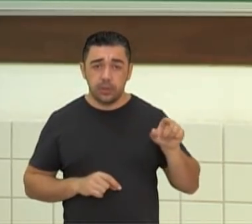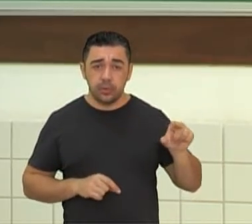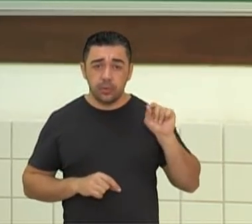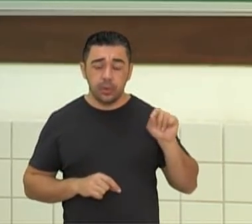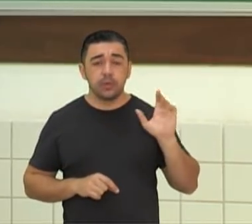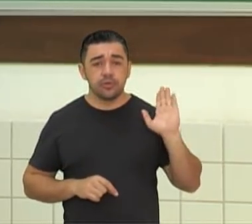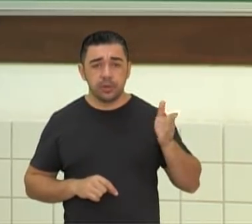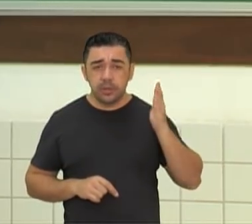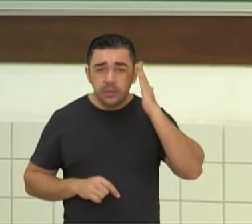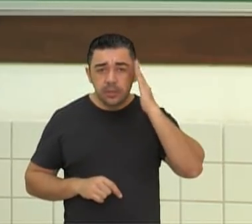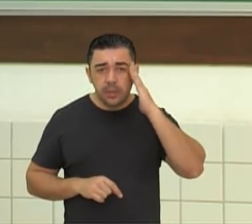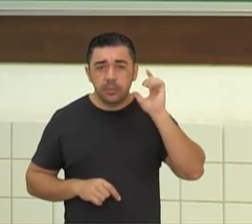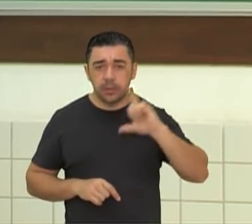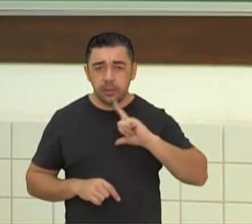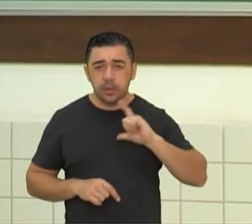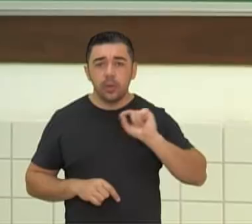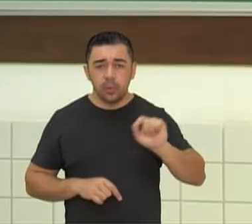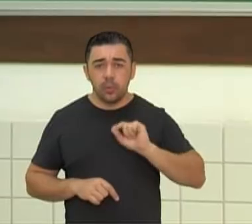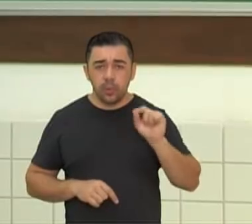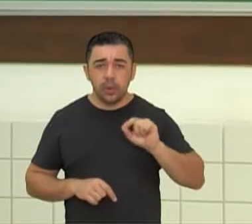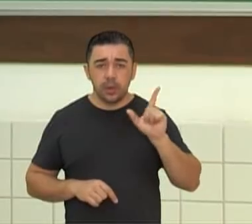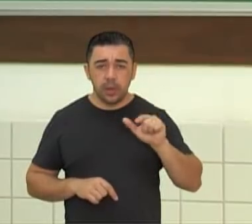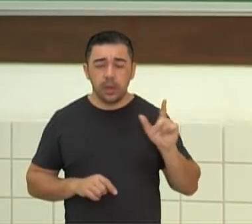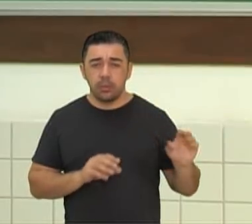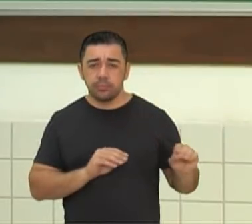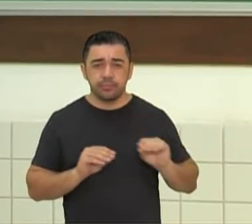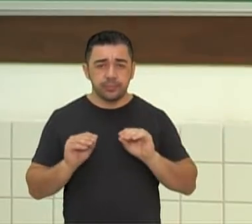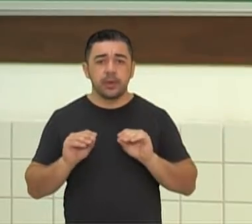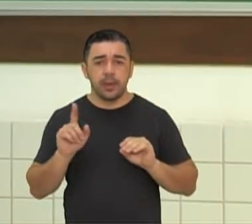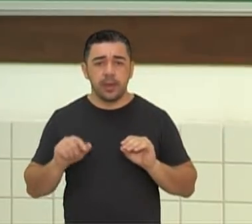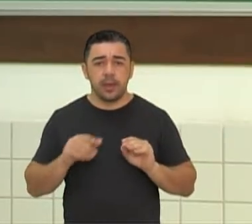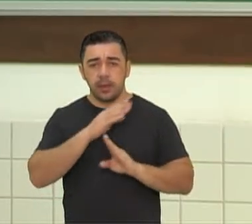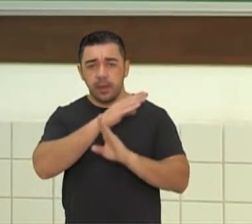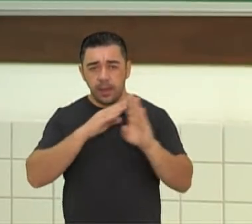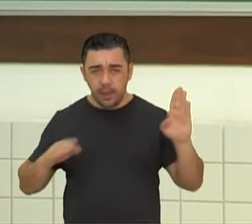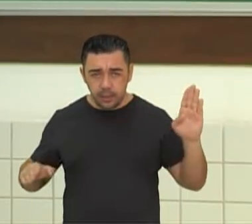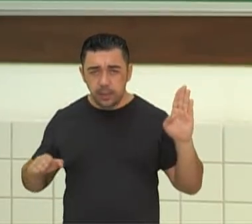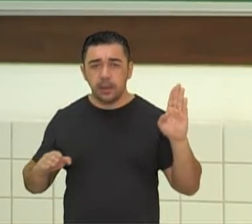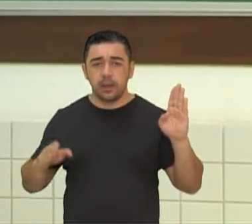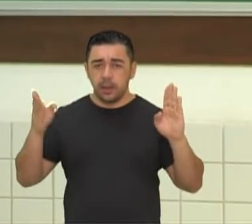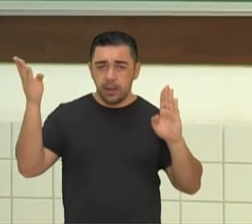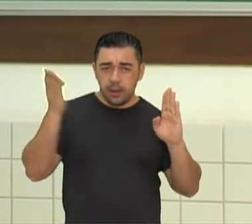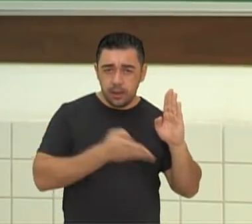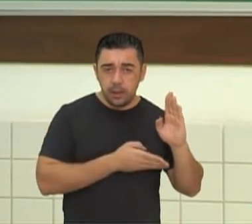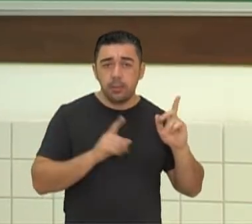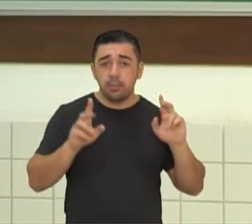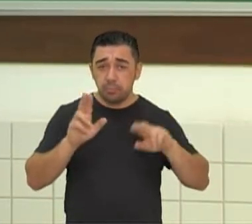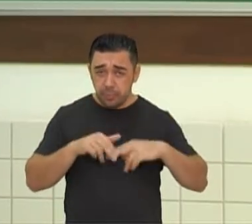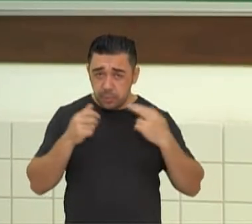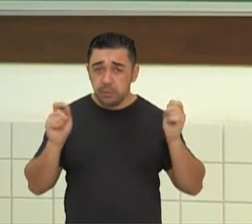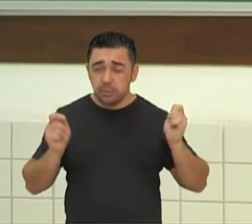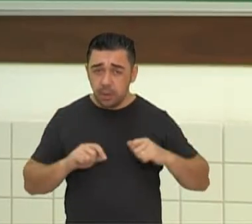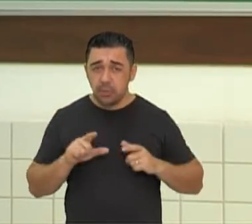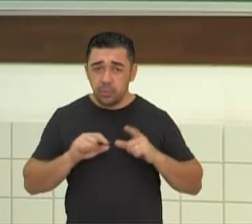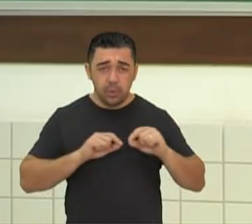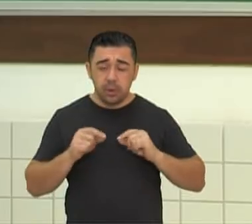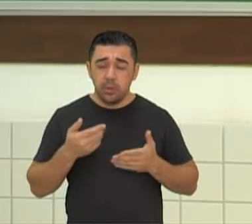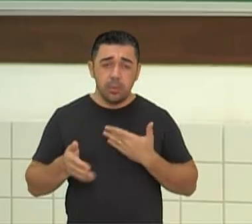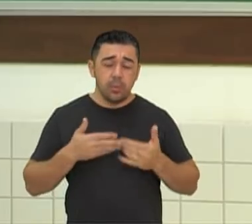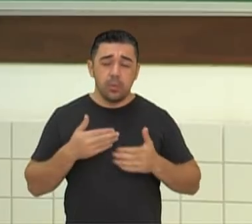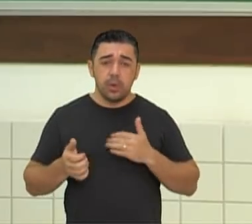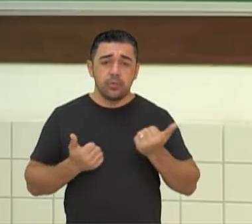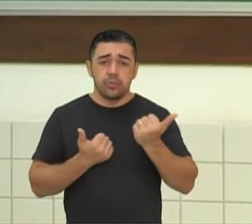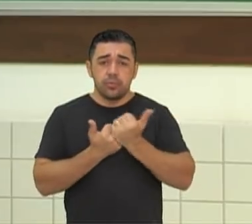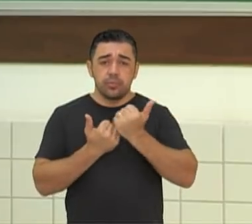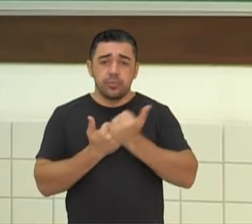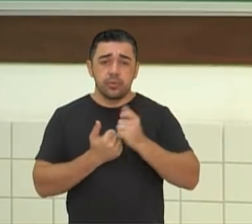um pedaço da reta. Você vai ter um segmento de reta que faz parte daquela reta da equação. Por isso que eu posso escolher qualquer valor de x, porque todo valor de x vai ter